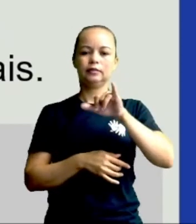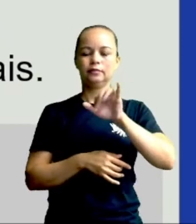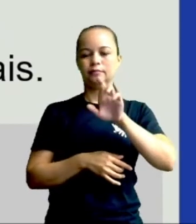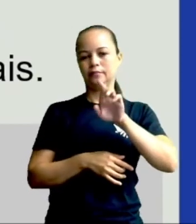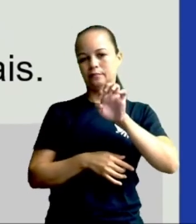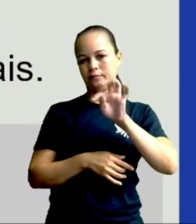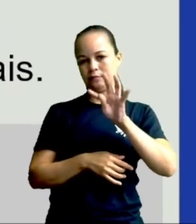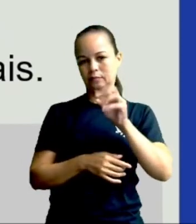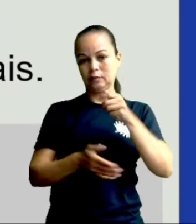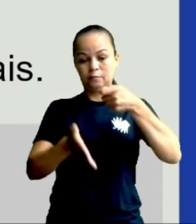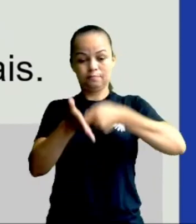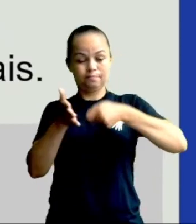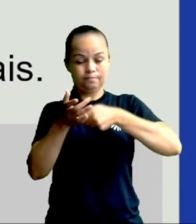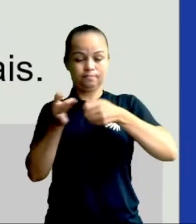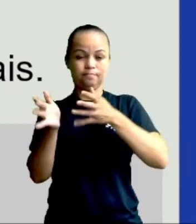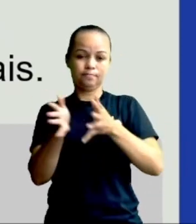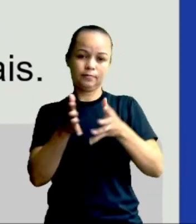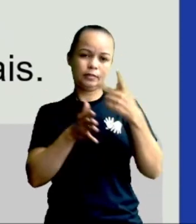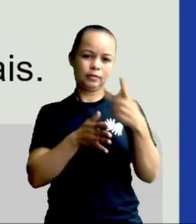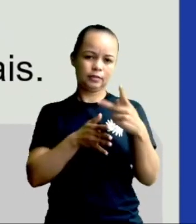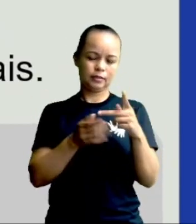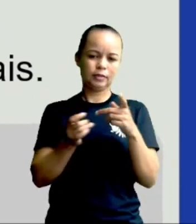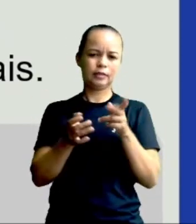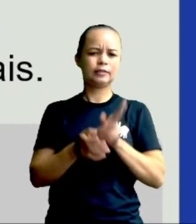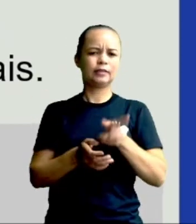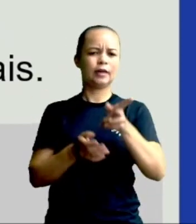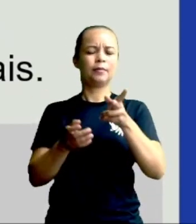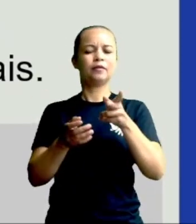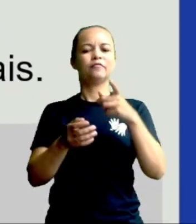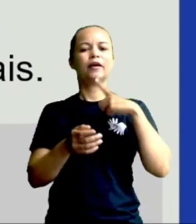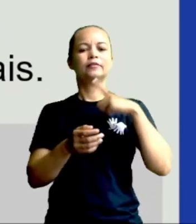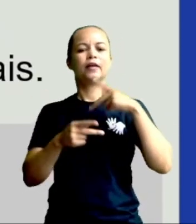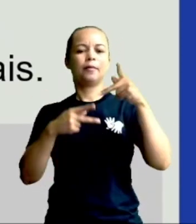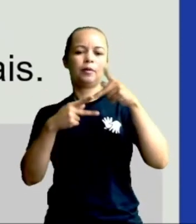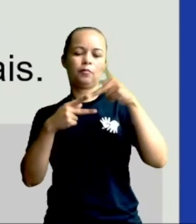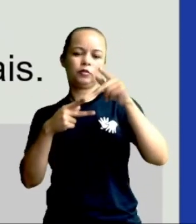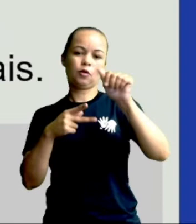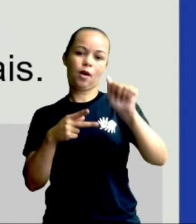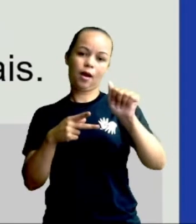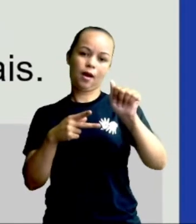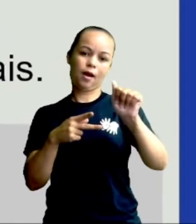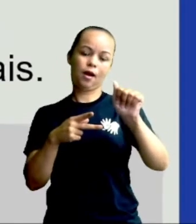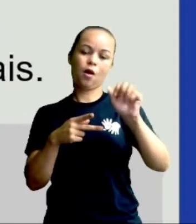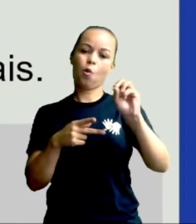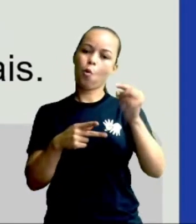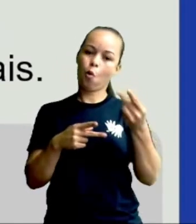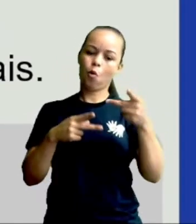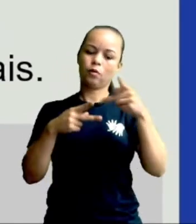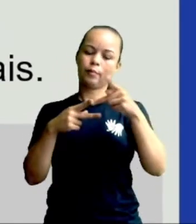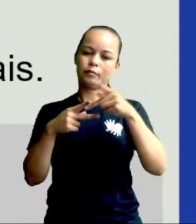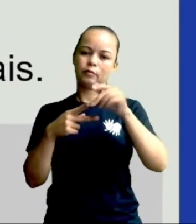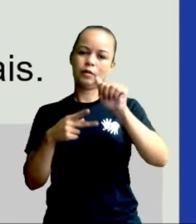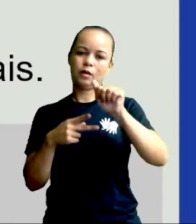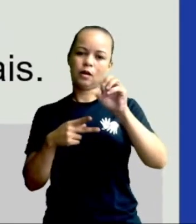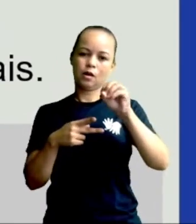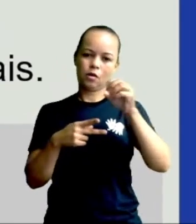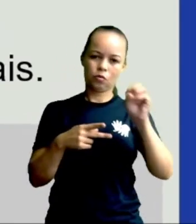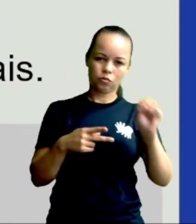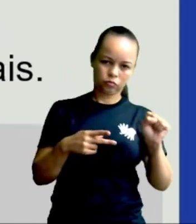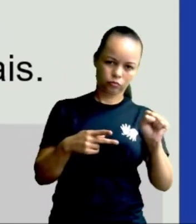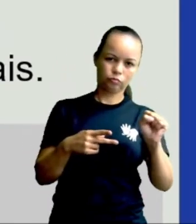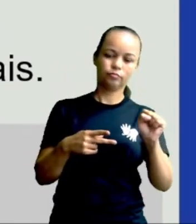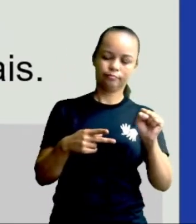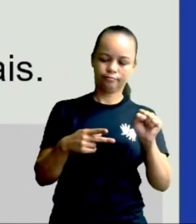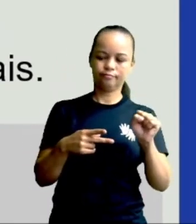então Obrigatoriamente ele sempre vão receber a preposição a' ou a preposição aos